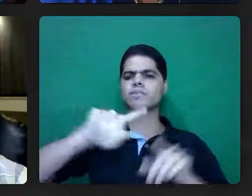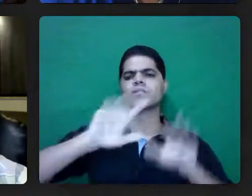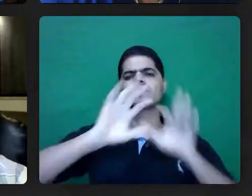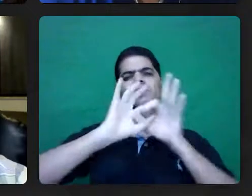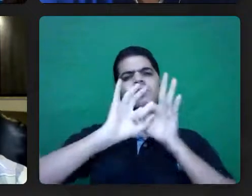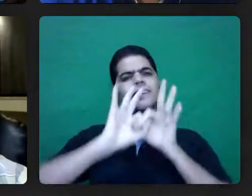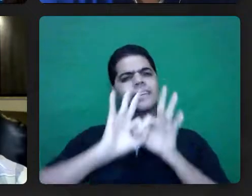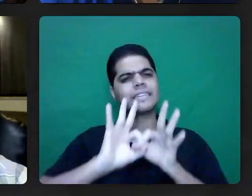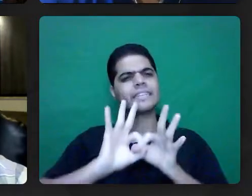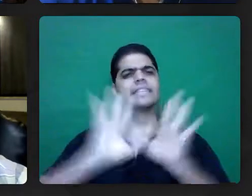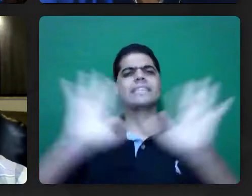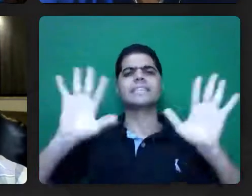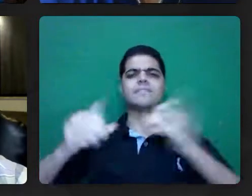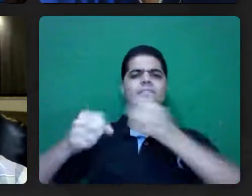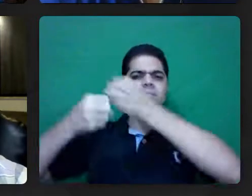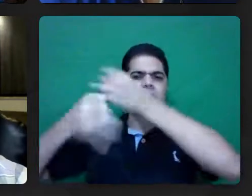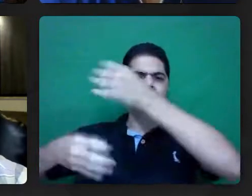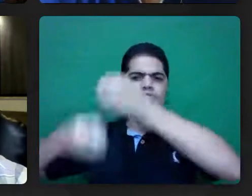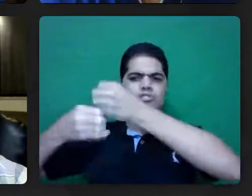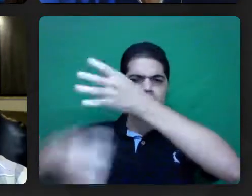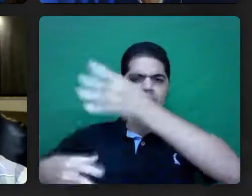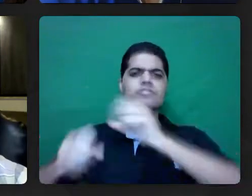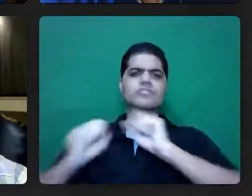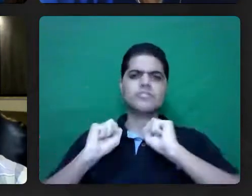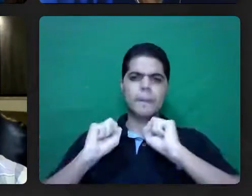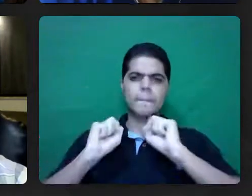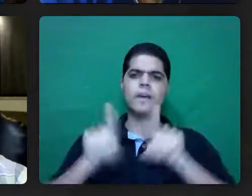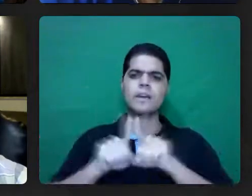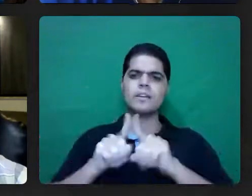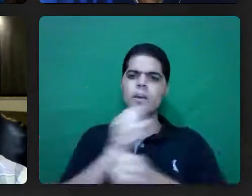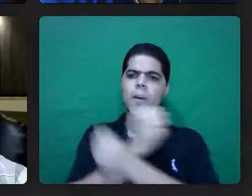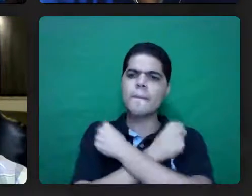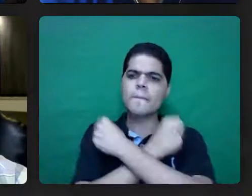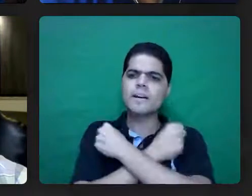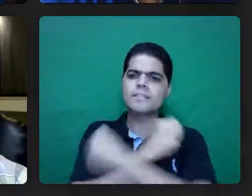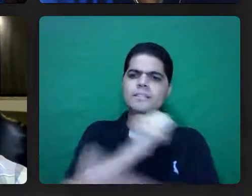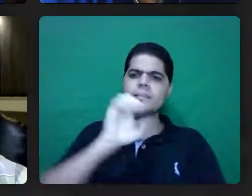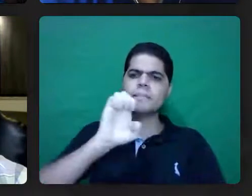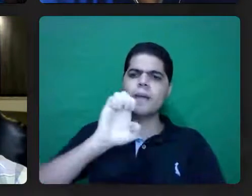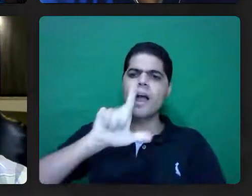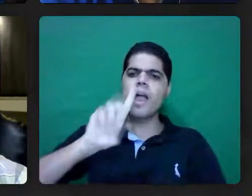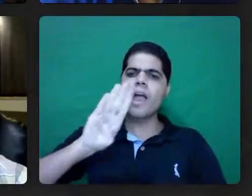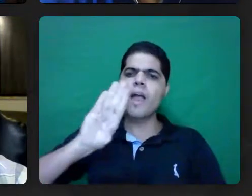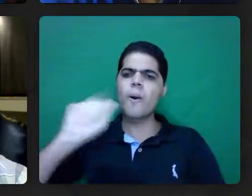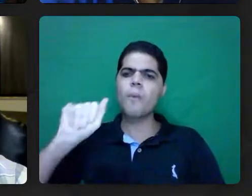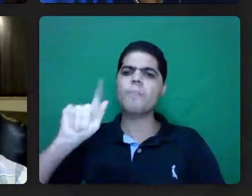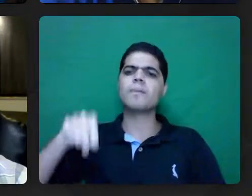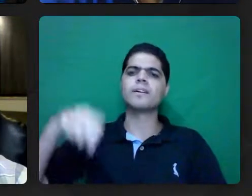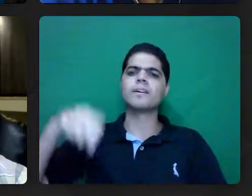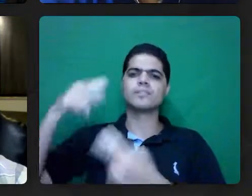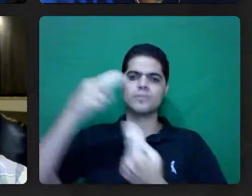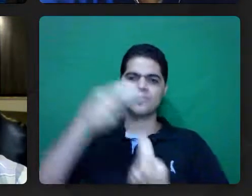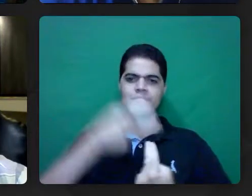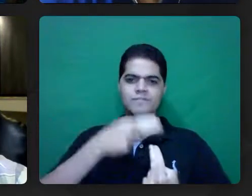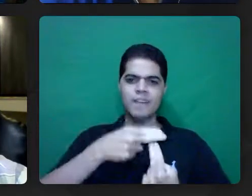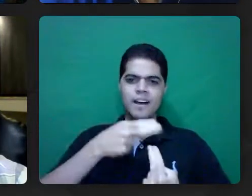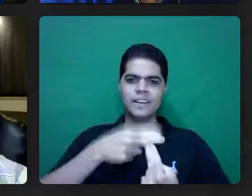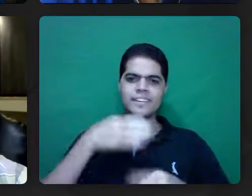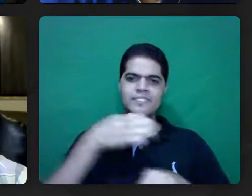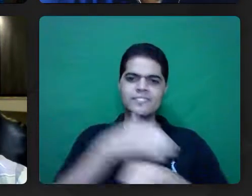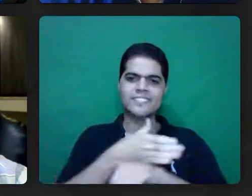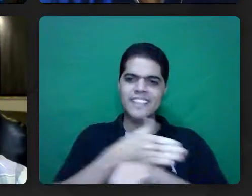tá, de conversar aqui no chat. Quero mandar um abraço aí para Elbia, do IF Baiano Serrinha, Farley, do sul da Bahia. Quem